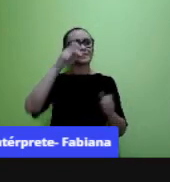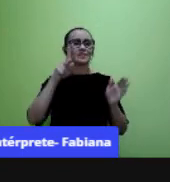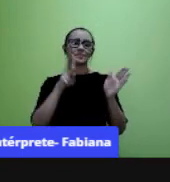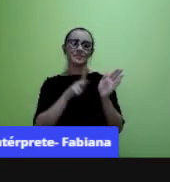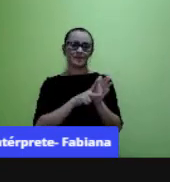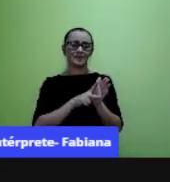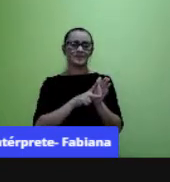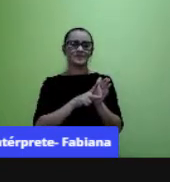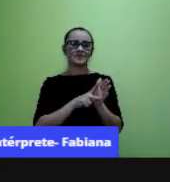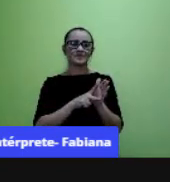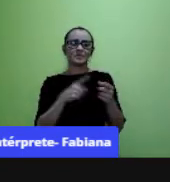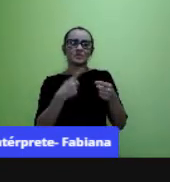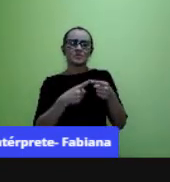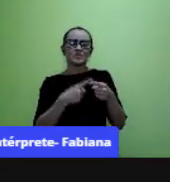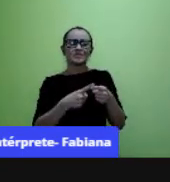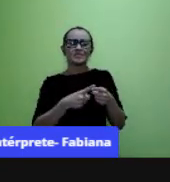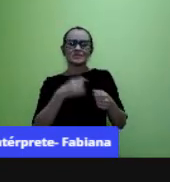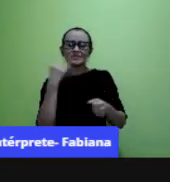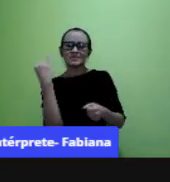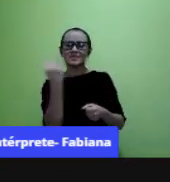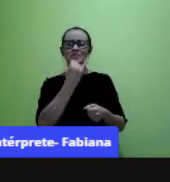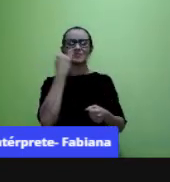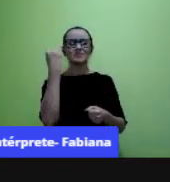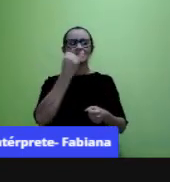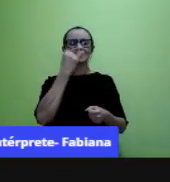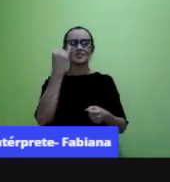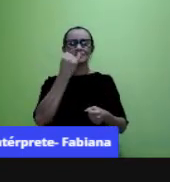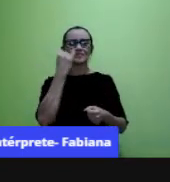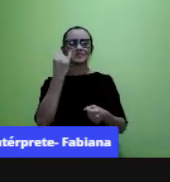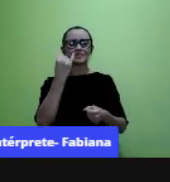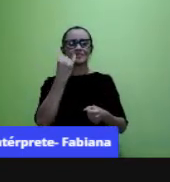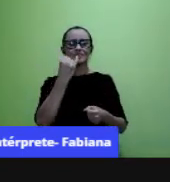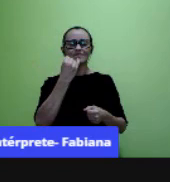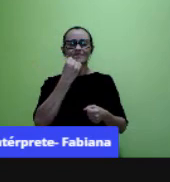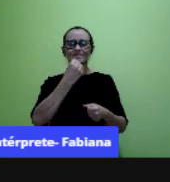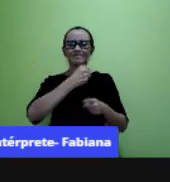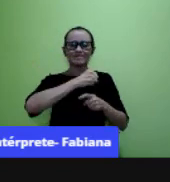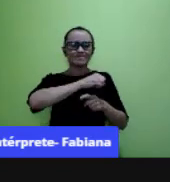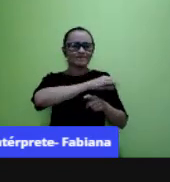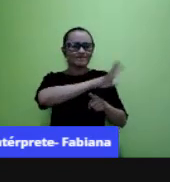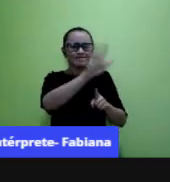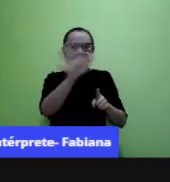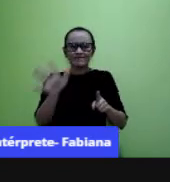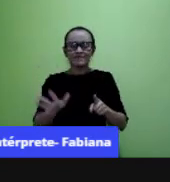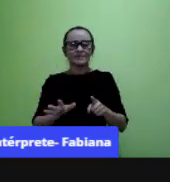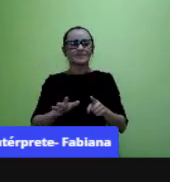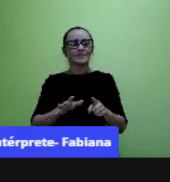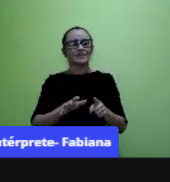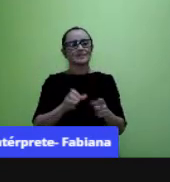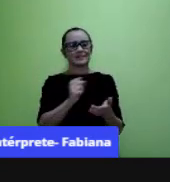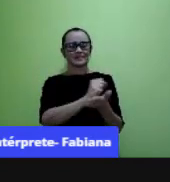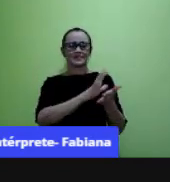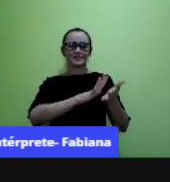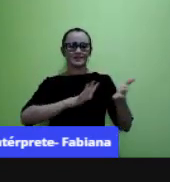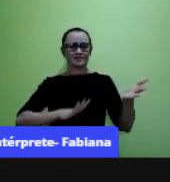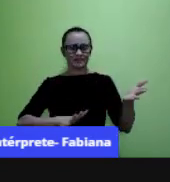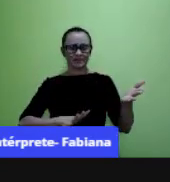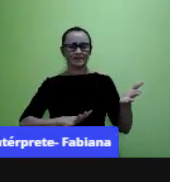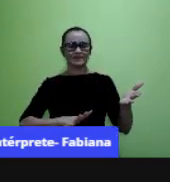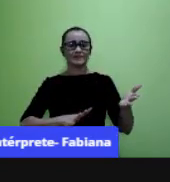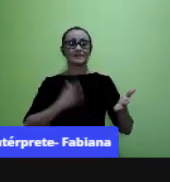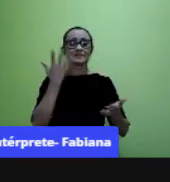tão importante a gente fazer um leque de movimentos, um leque de atividades? Para que essa